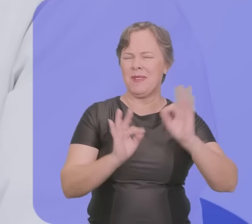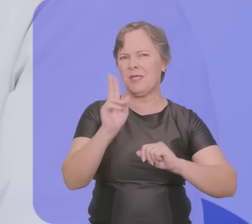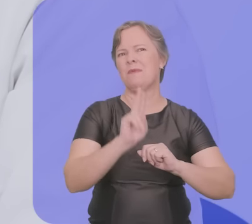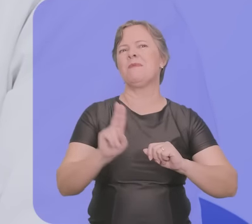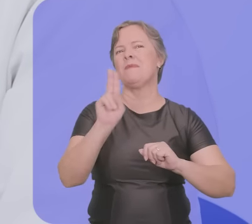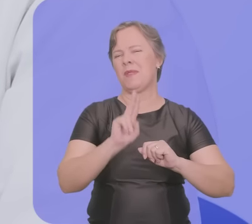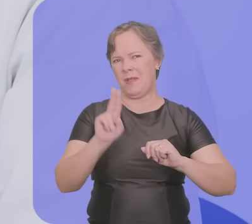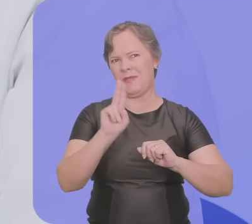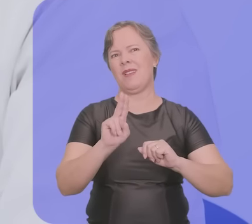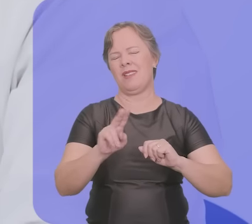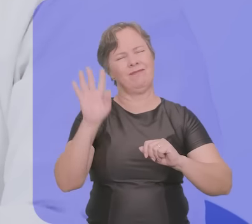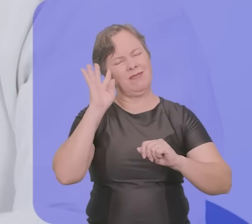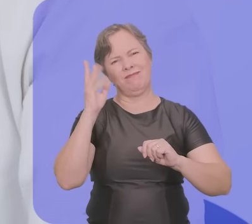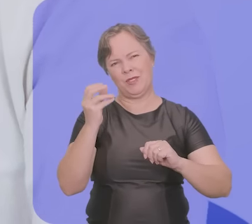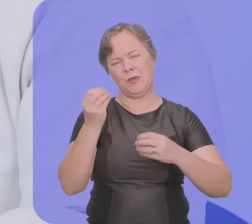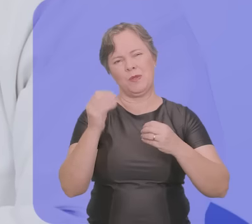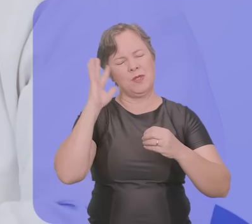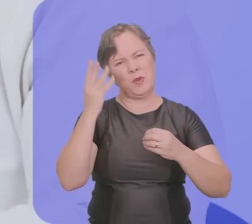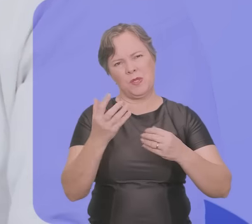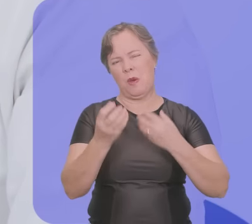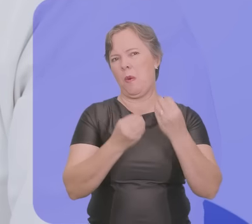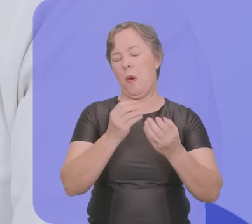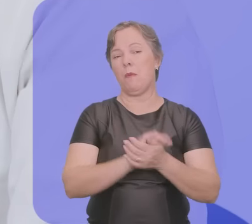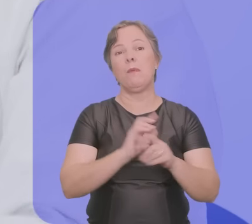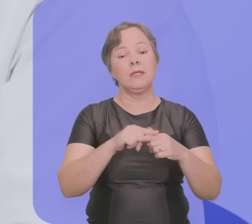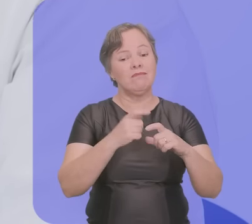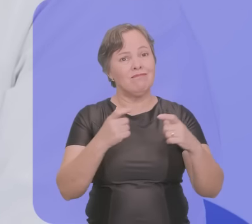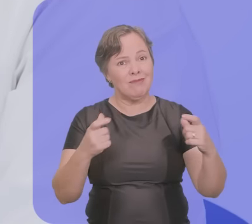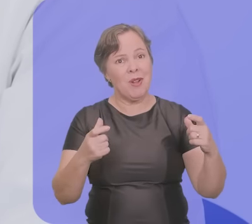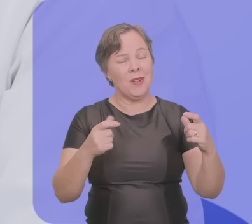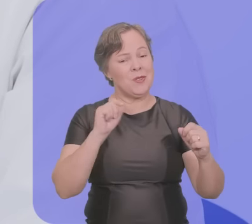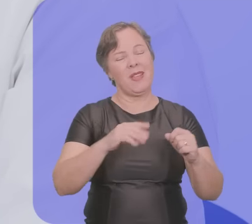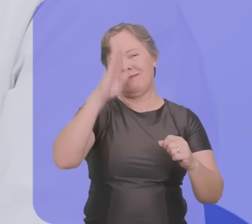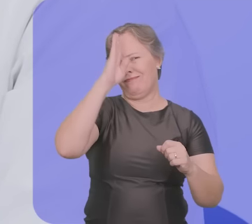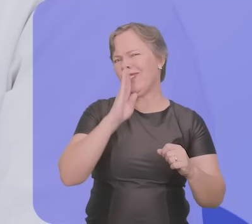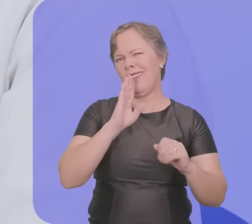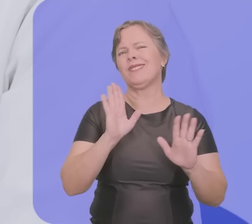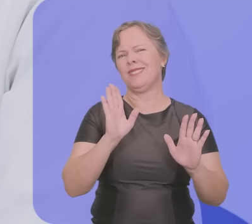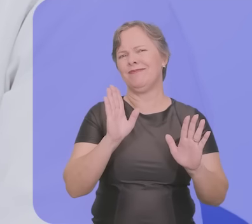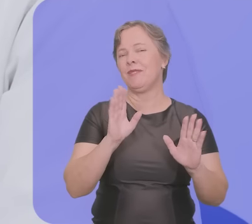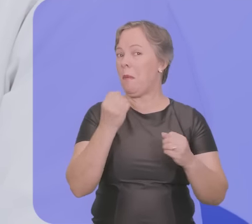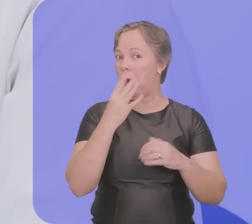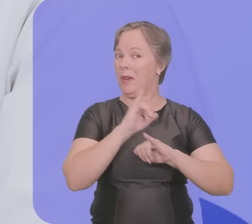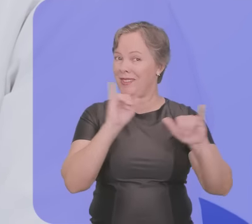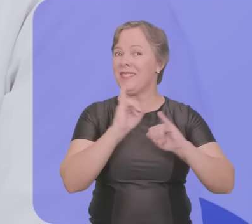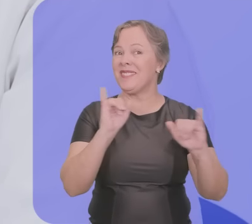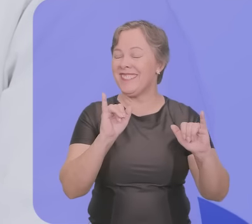da solução, mas a maior parte que vai atender aí ela é gratuita. Então a primeira boa notícia é